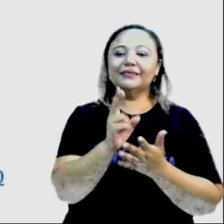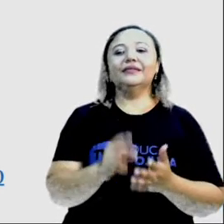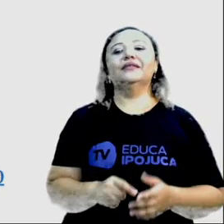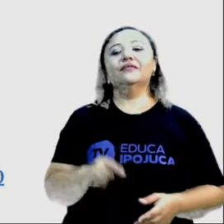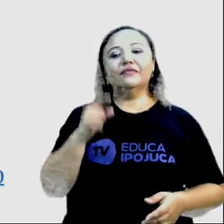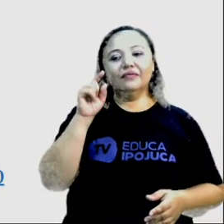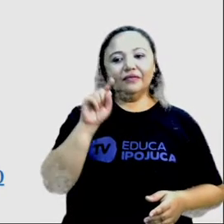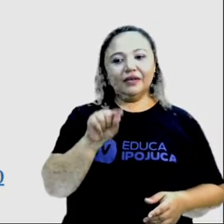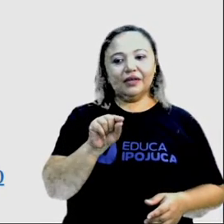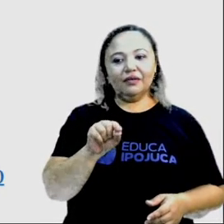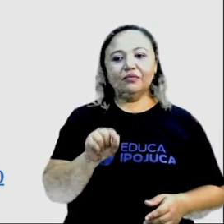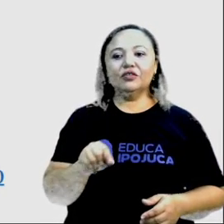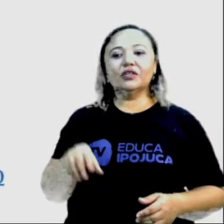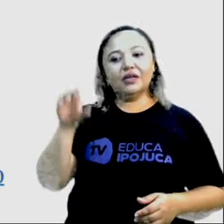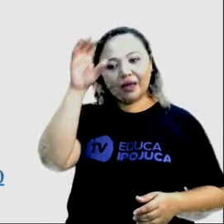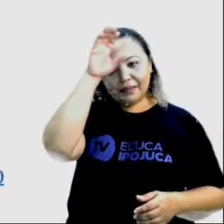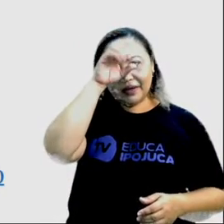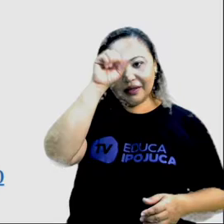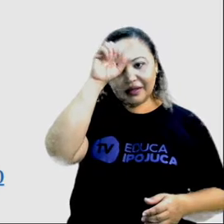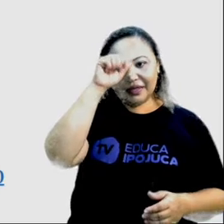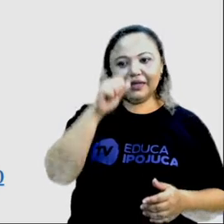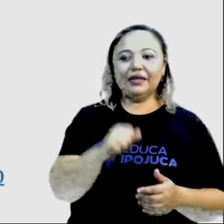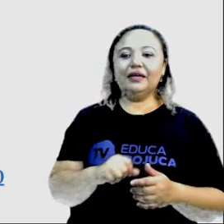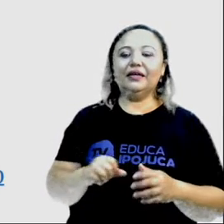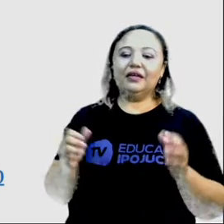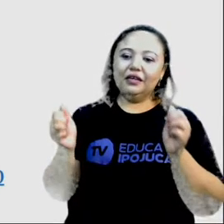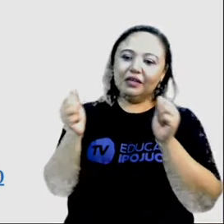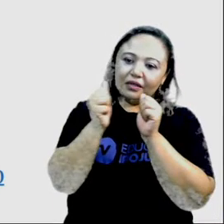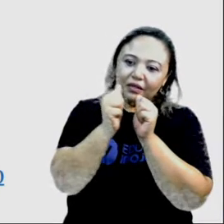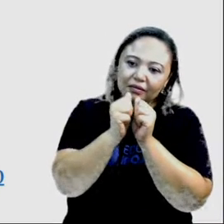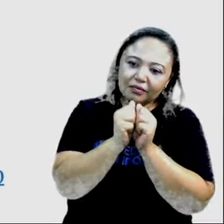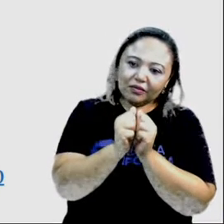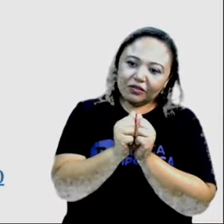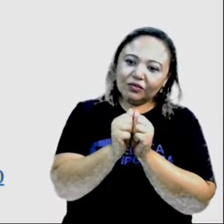trabalhar ou nos trazer a ideia de juntar,